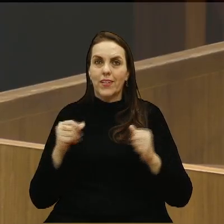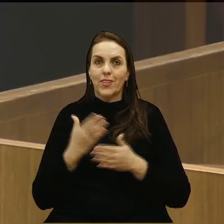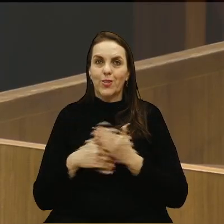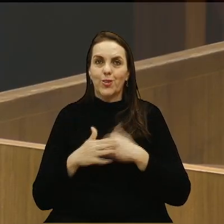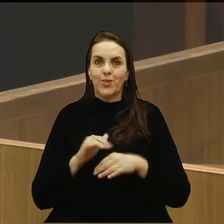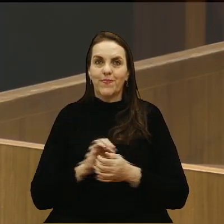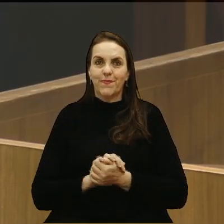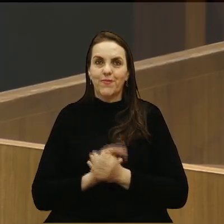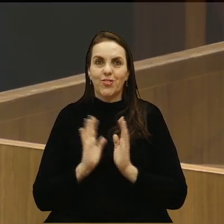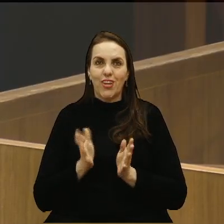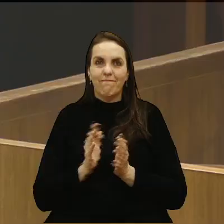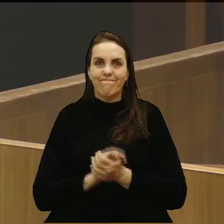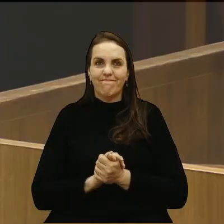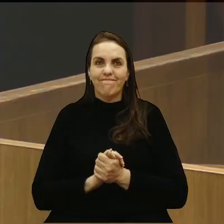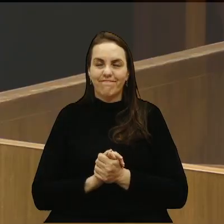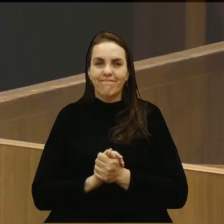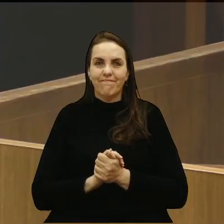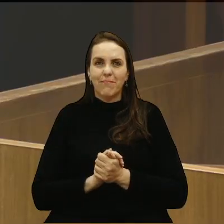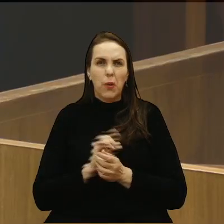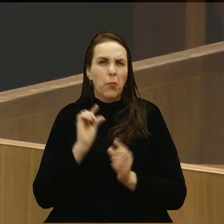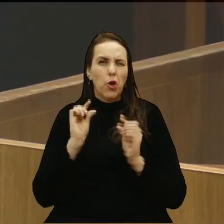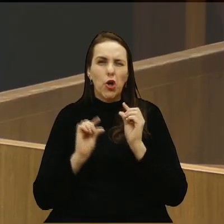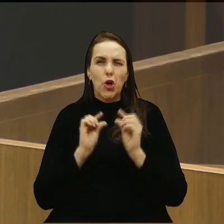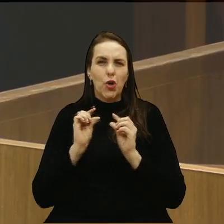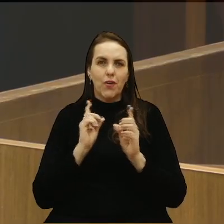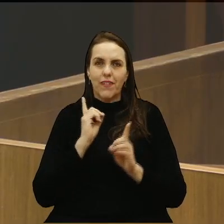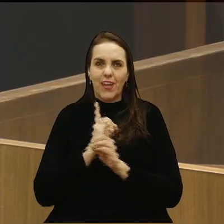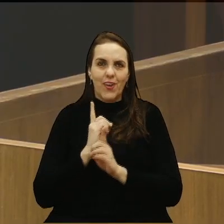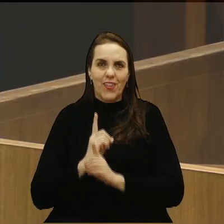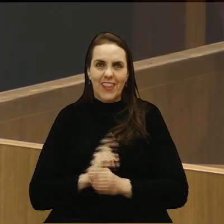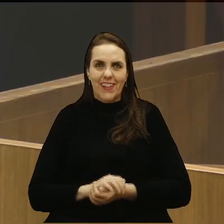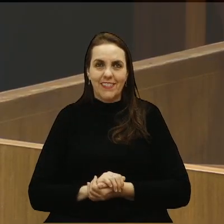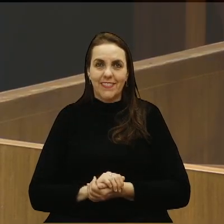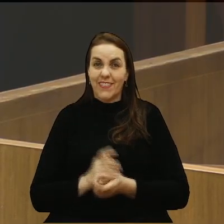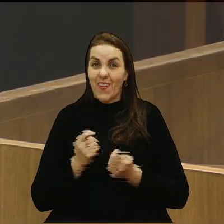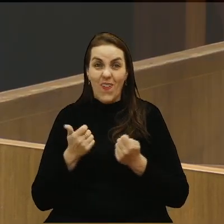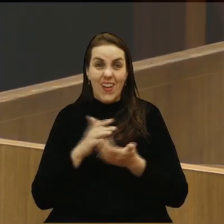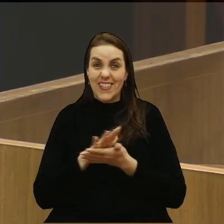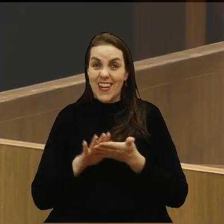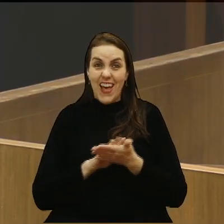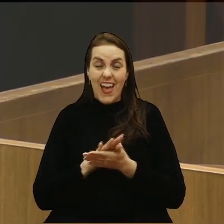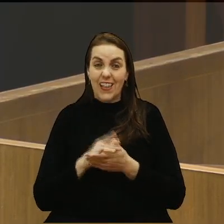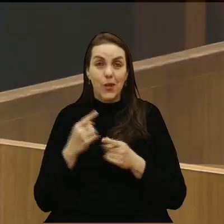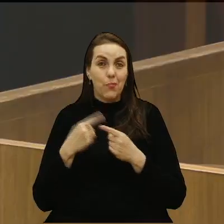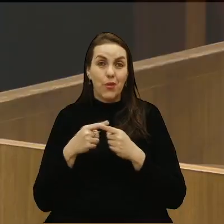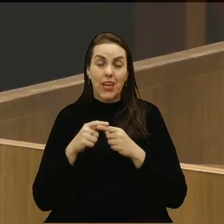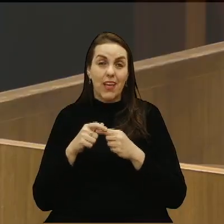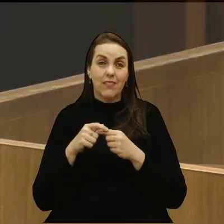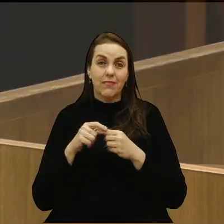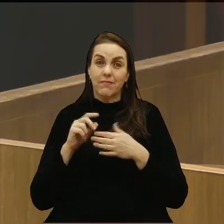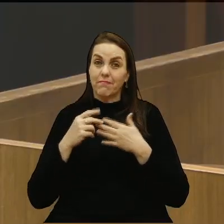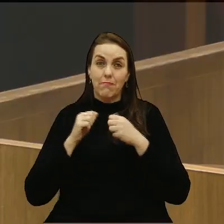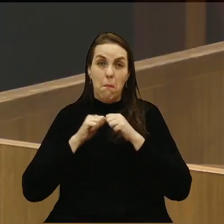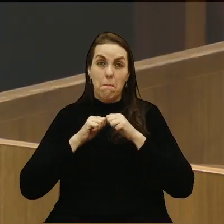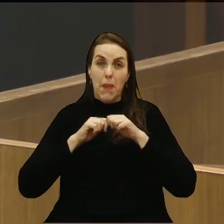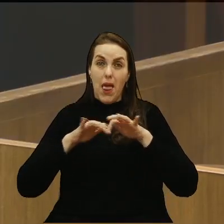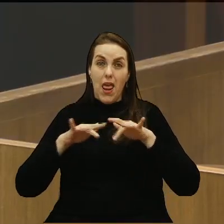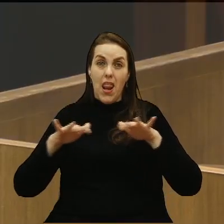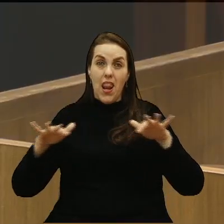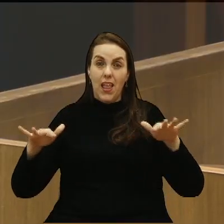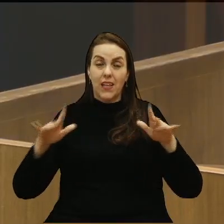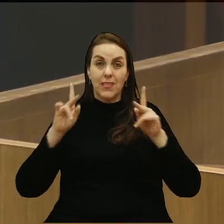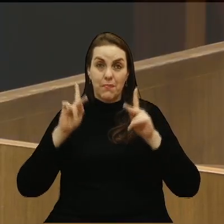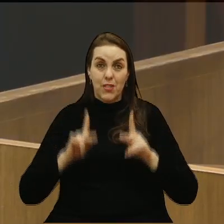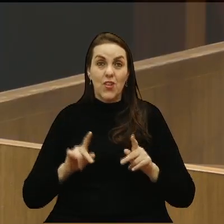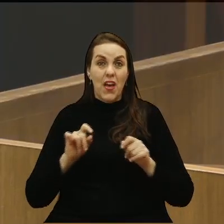sumiu tudo, já. De pouco vai se encontrar agora. Não tem mais nada. Sabe por quê? Por causa da repercussão. Então, as pessoas elas